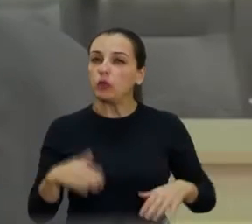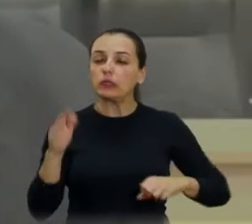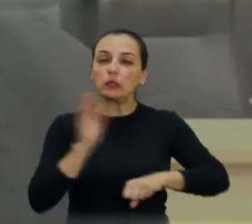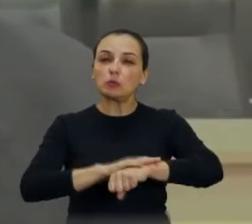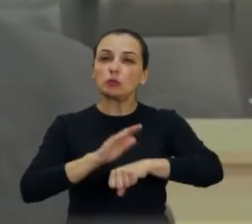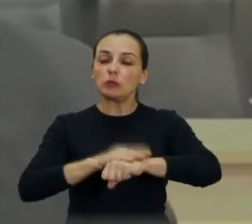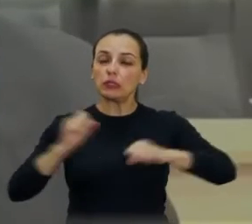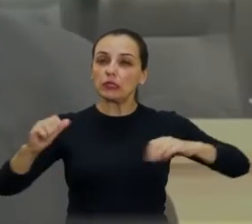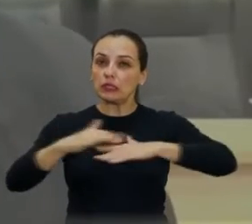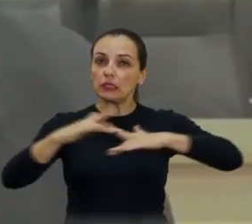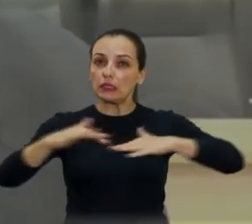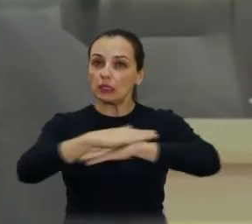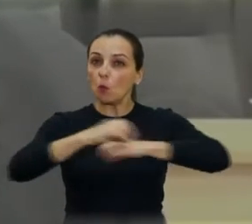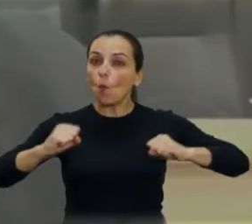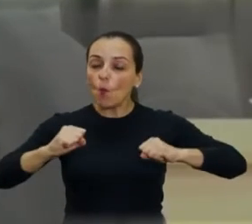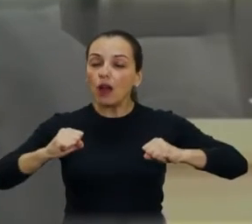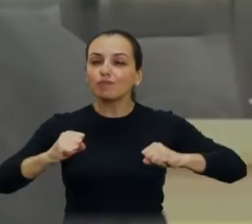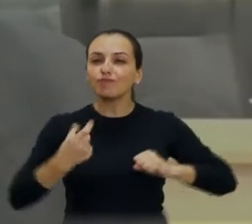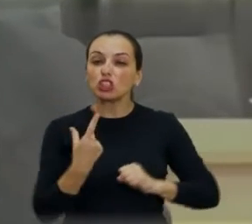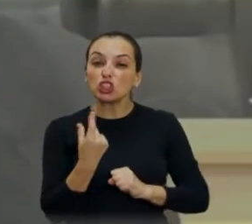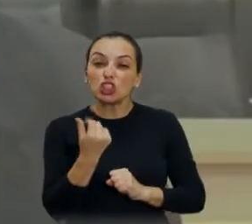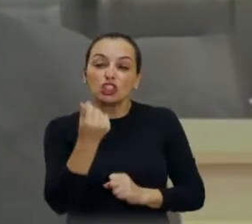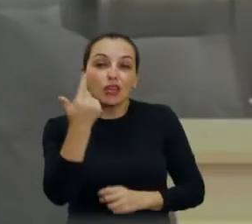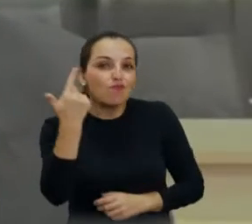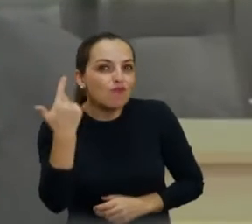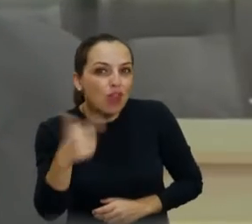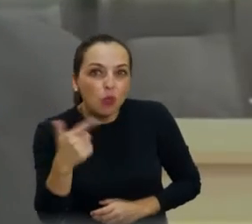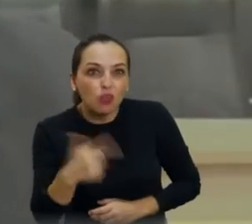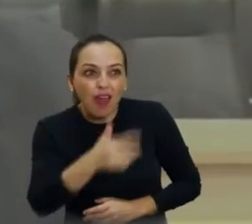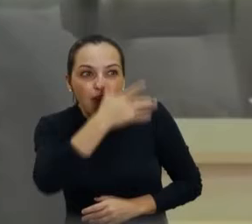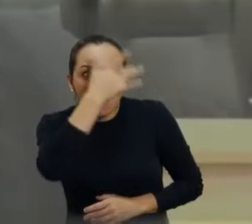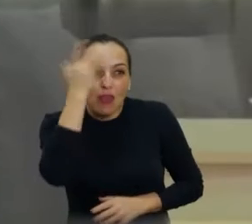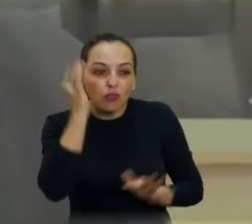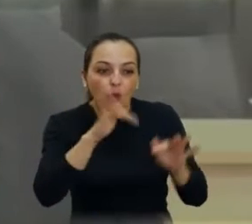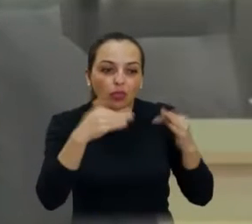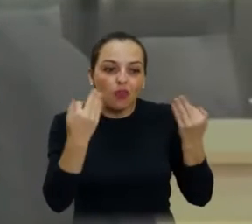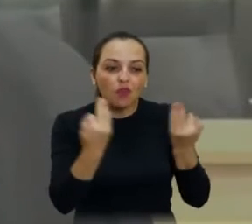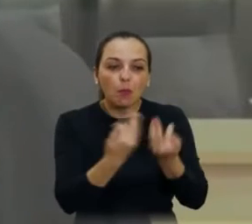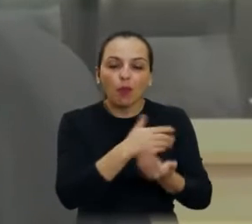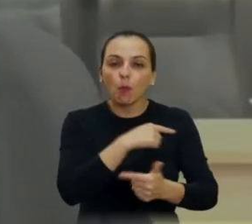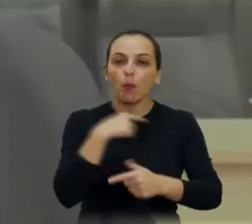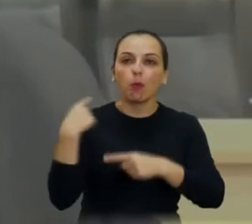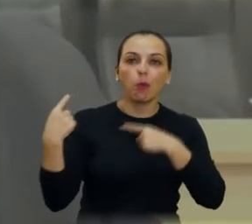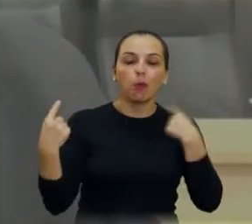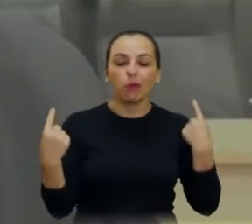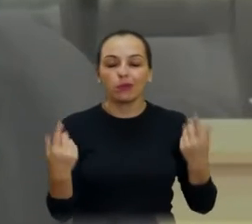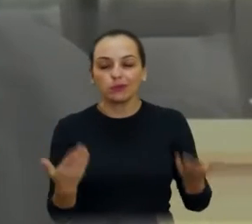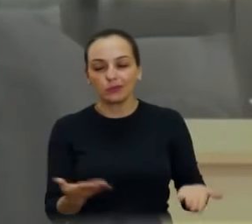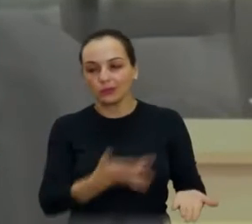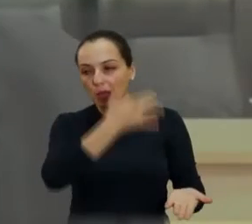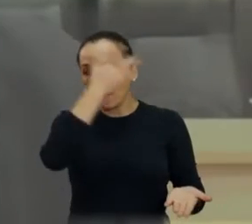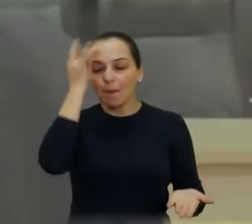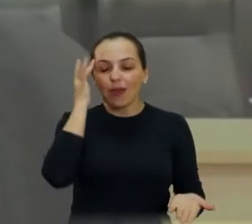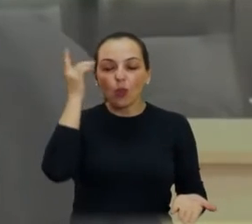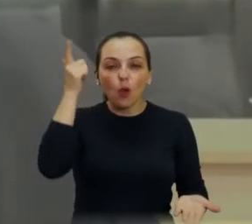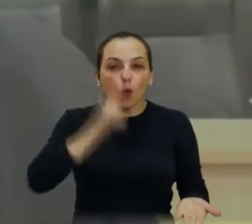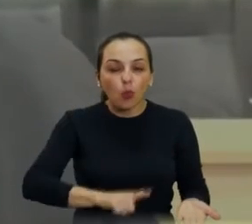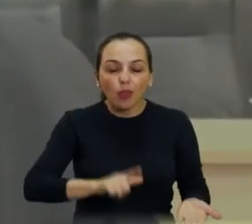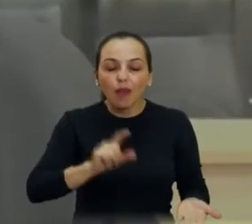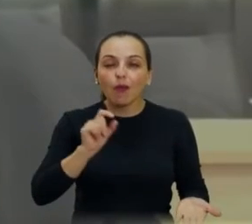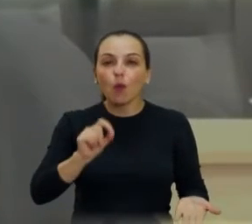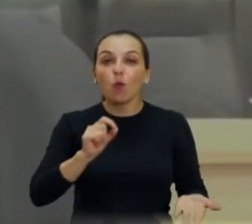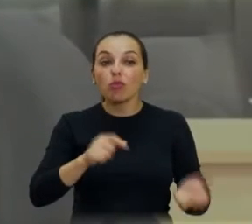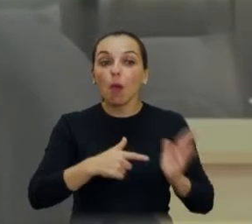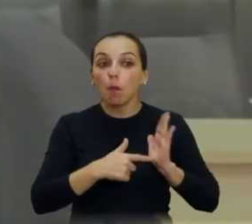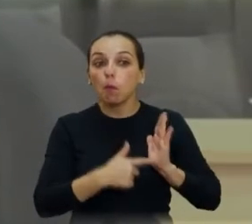lockdown, dificuldades financeiras, mortes na família, e as pessoas conseguem